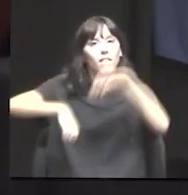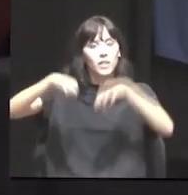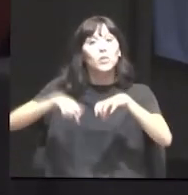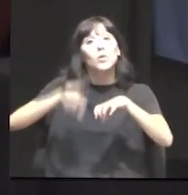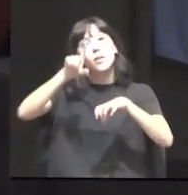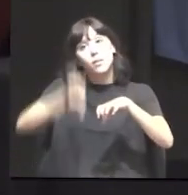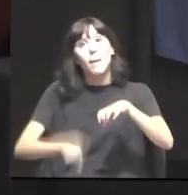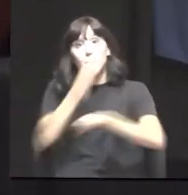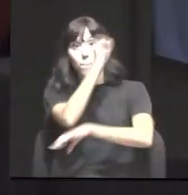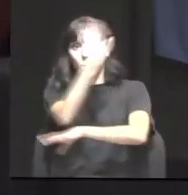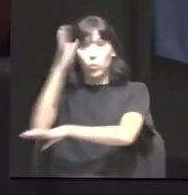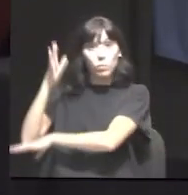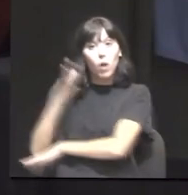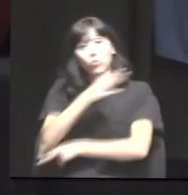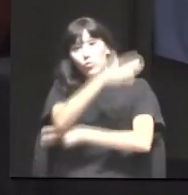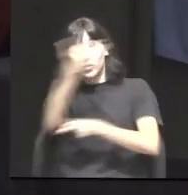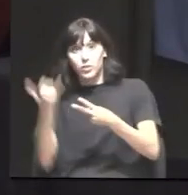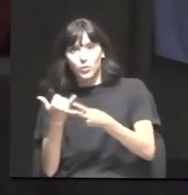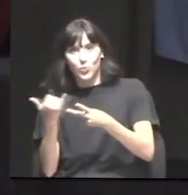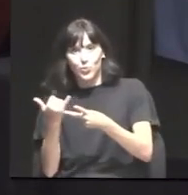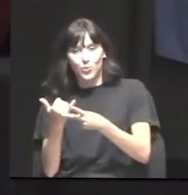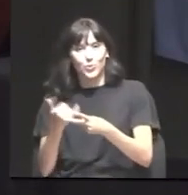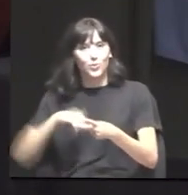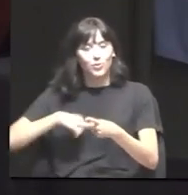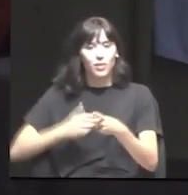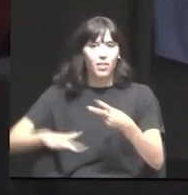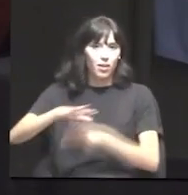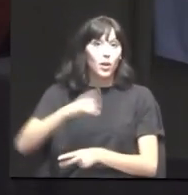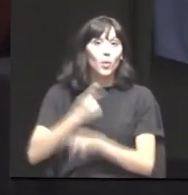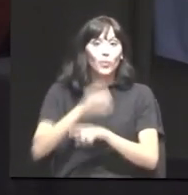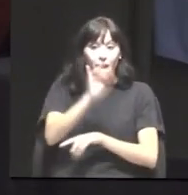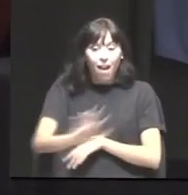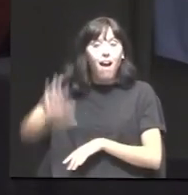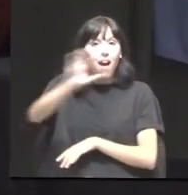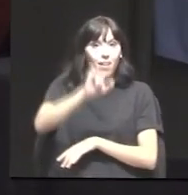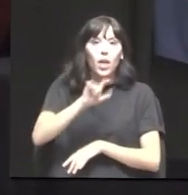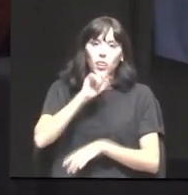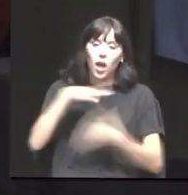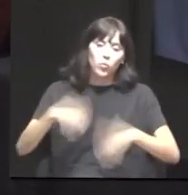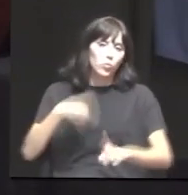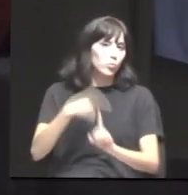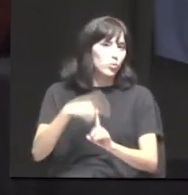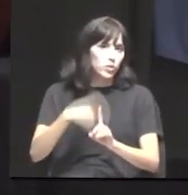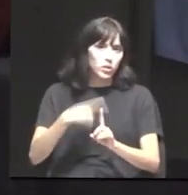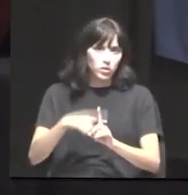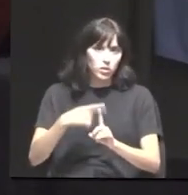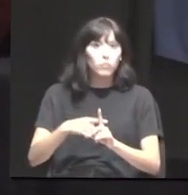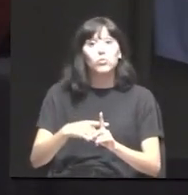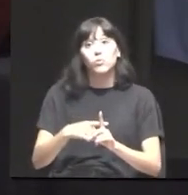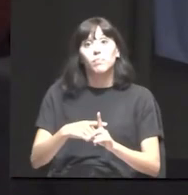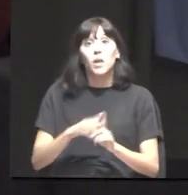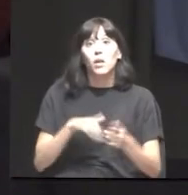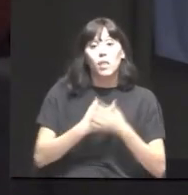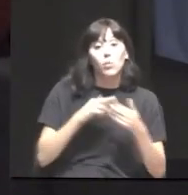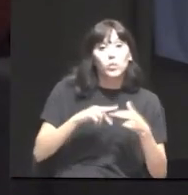verde do município. Área renaturalizada que, pela sua localização, terá benefícios intermunicipais e